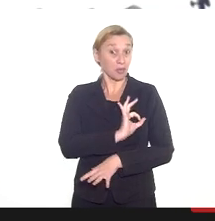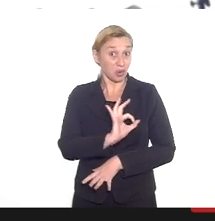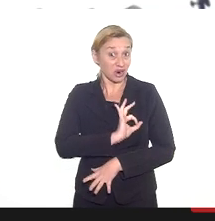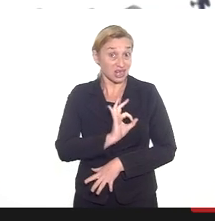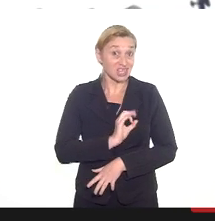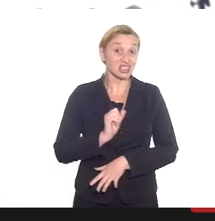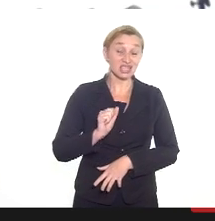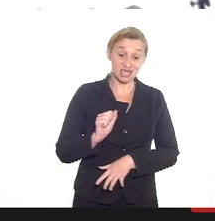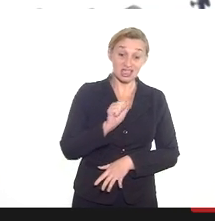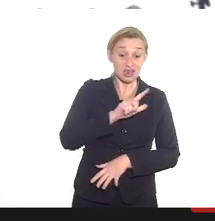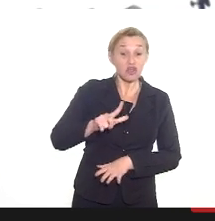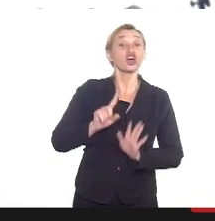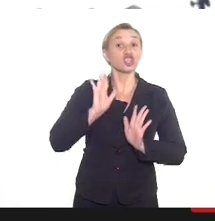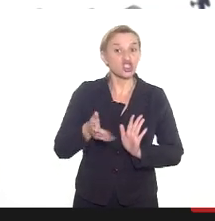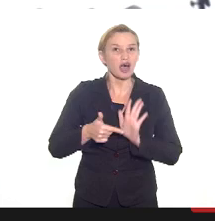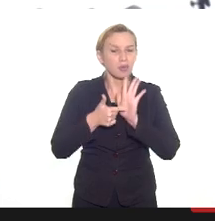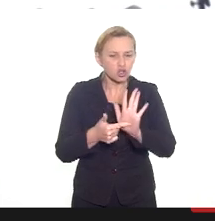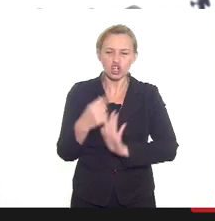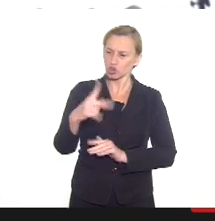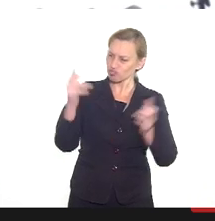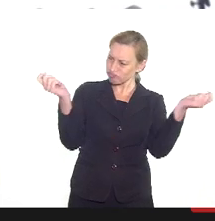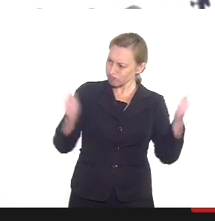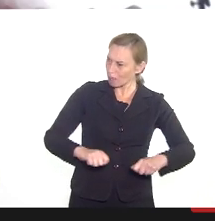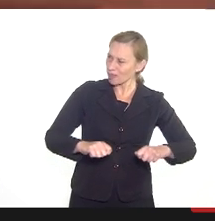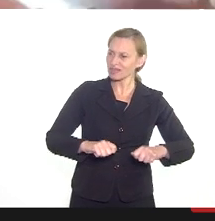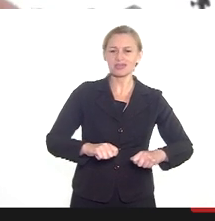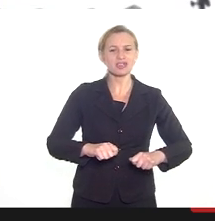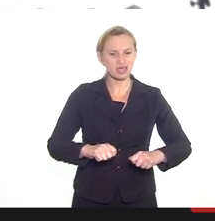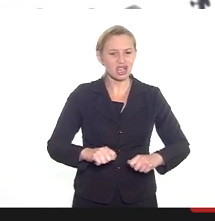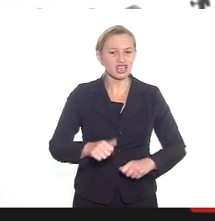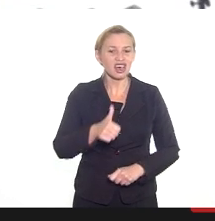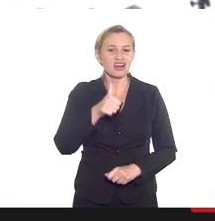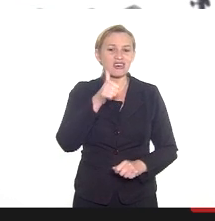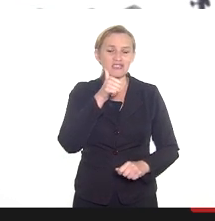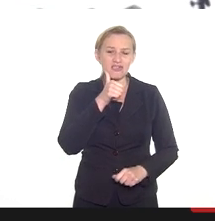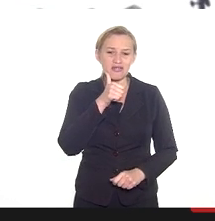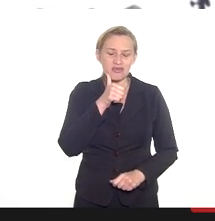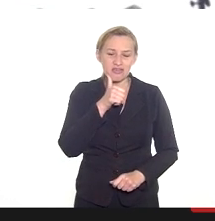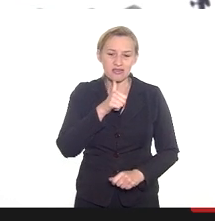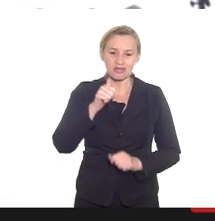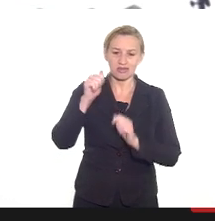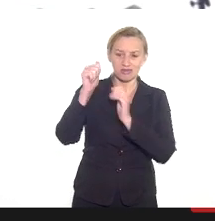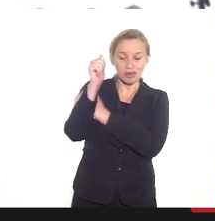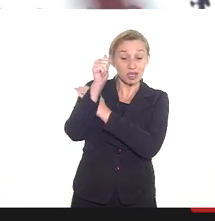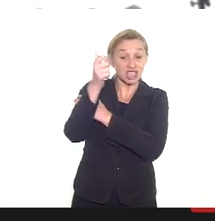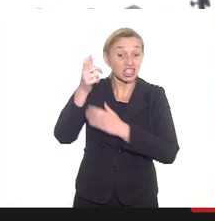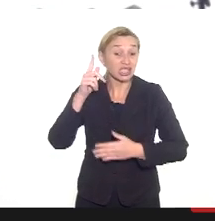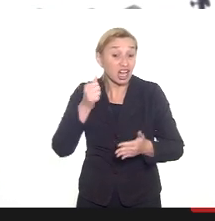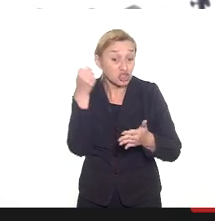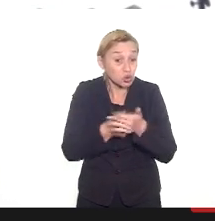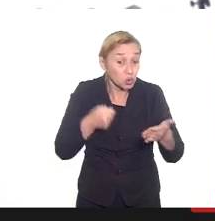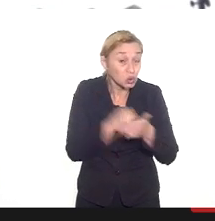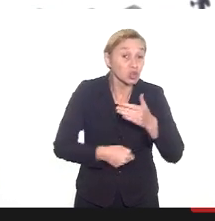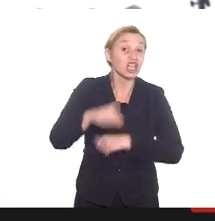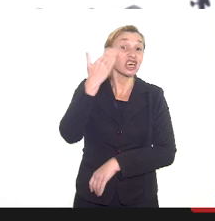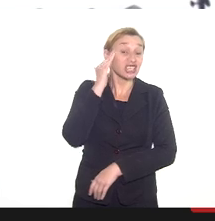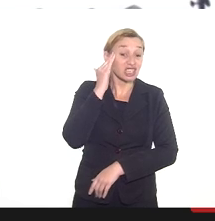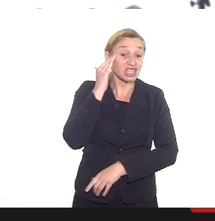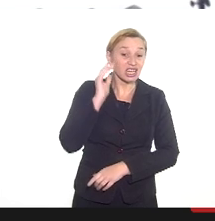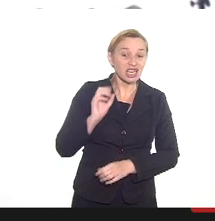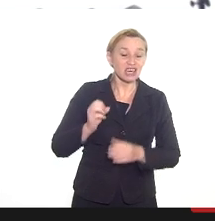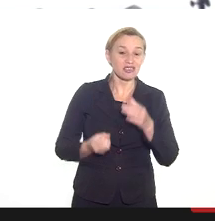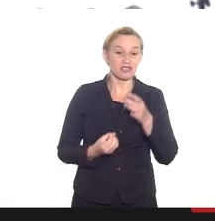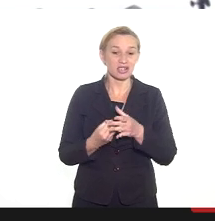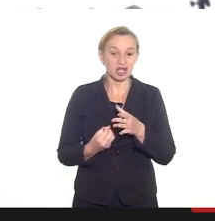Civil, né, já demonstrou a sua capacidade, a capacidade feminina em entender e